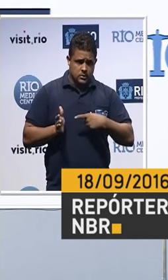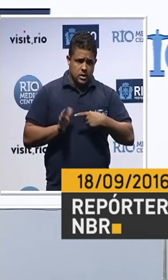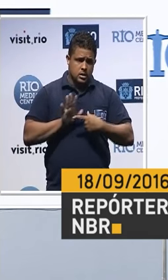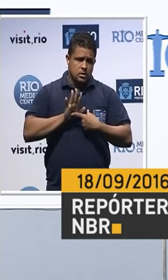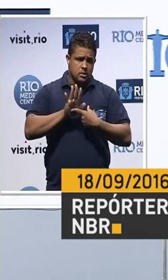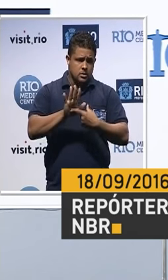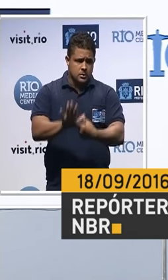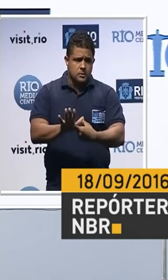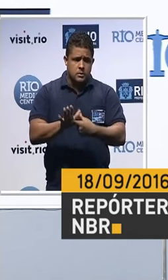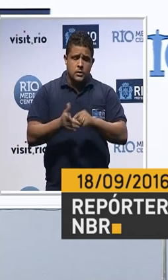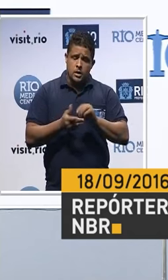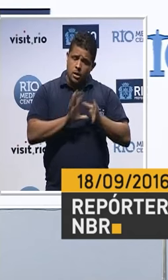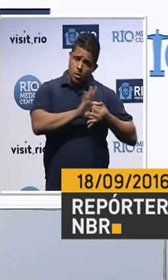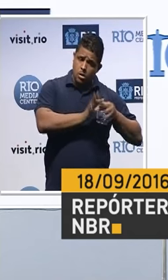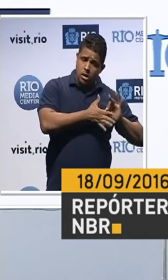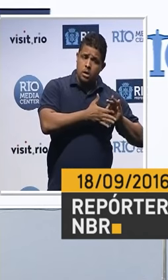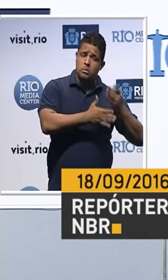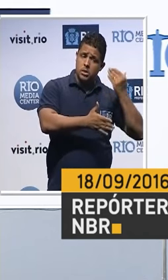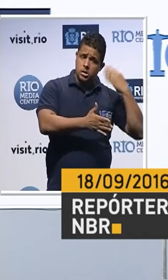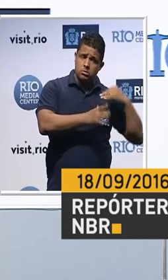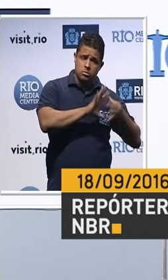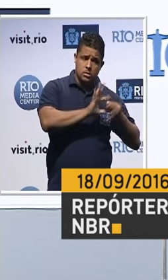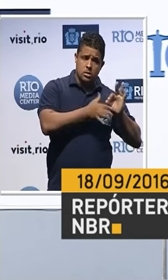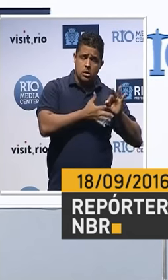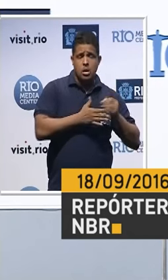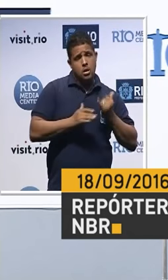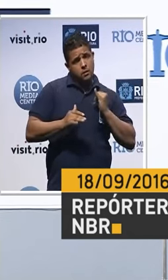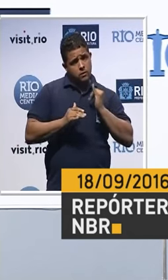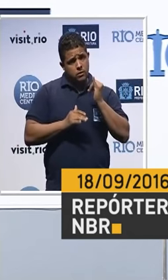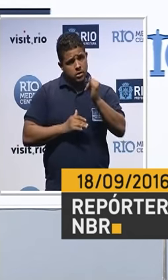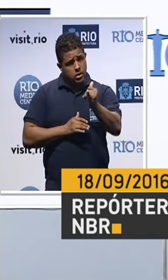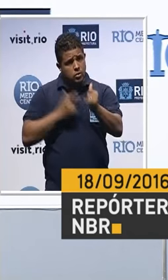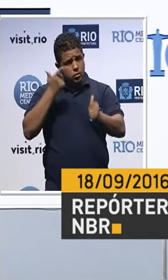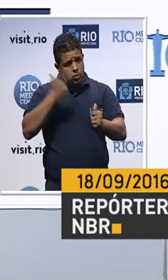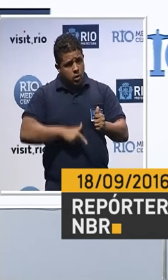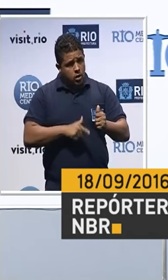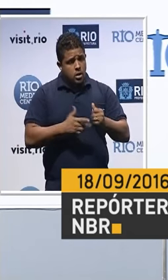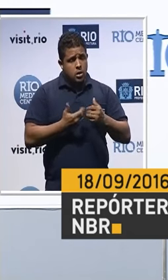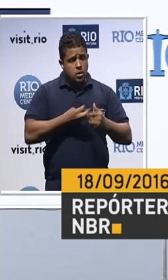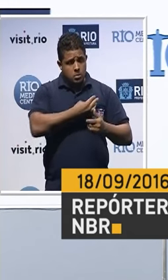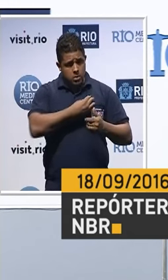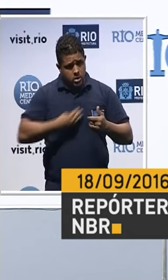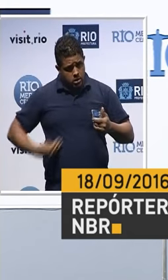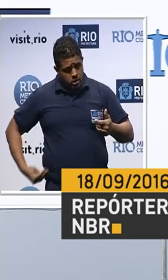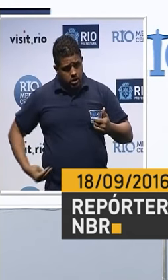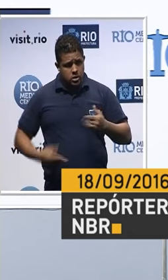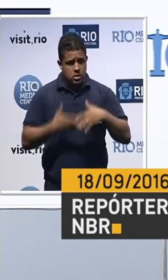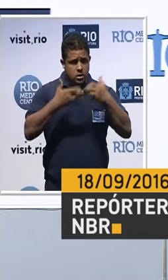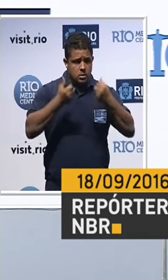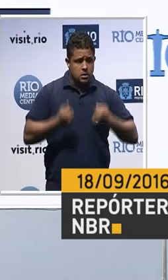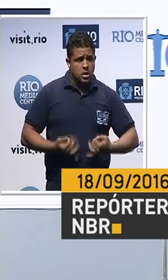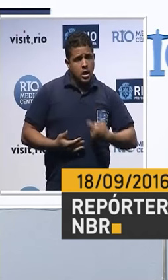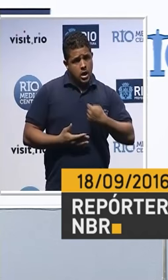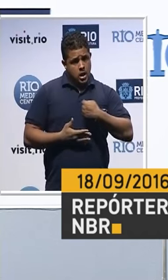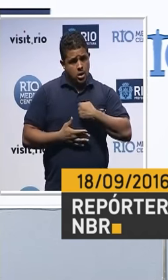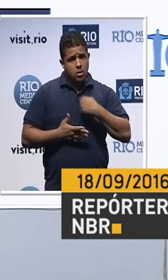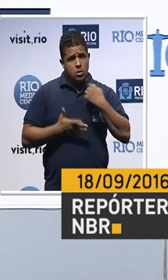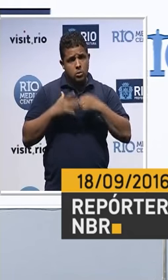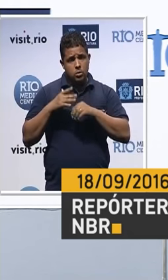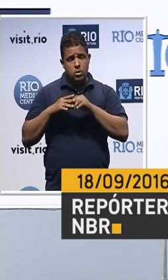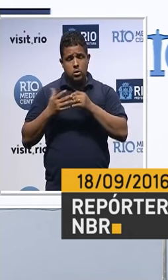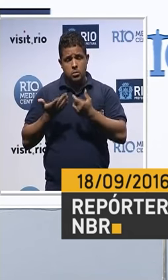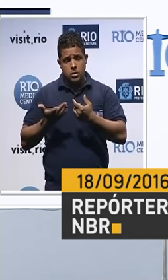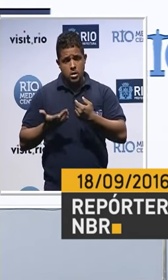falei nas Olimpíadas, reafirmo aqui, o Ministério, desde que eu assumi em 12 de